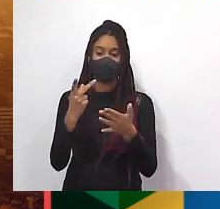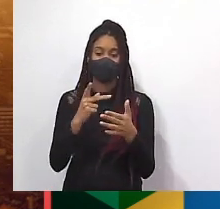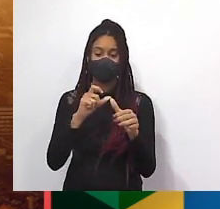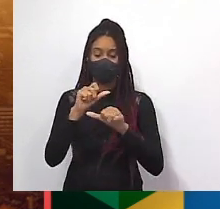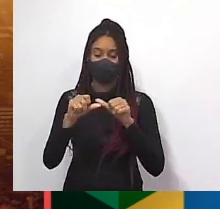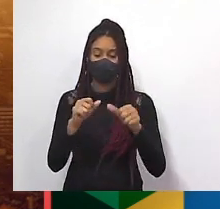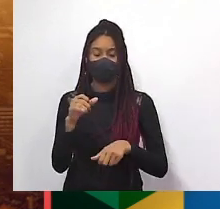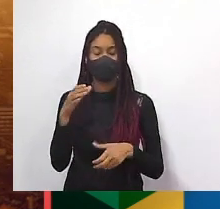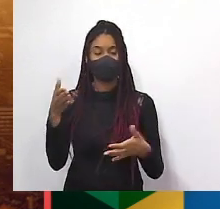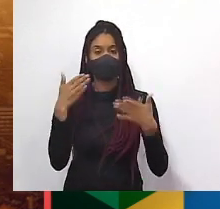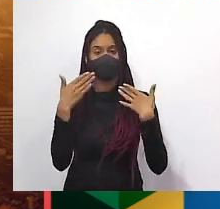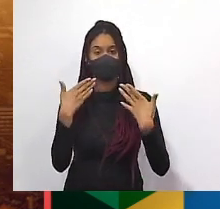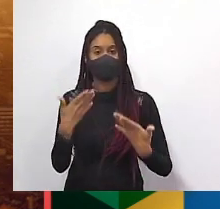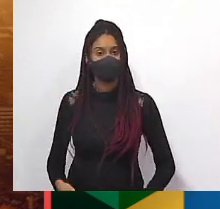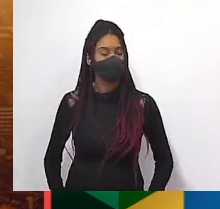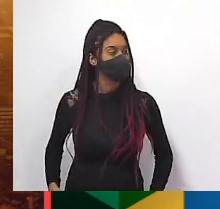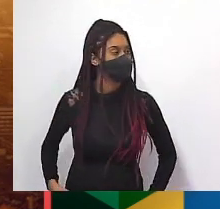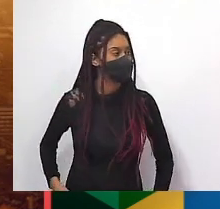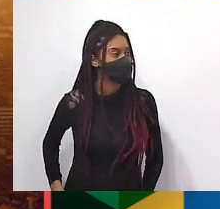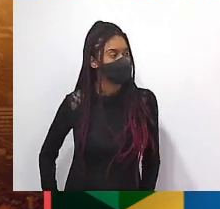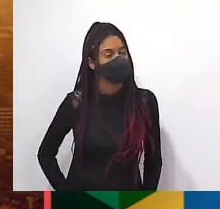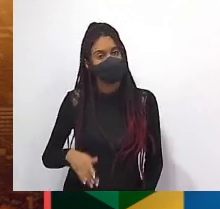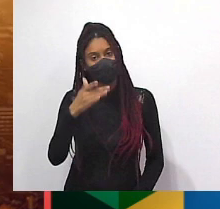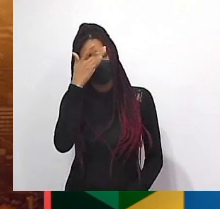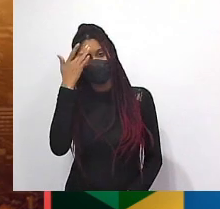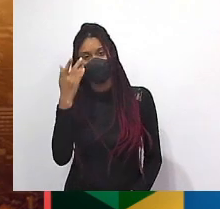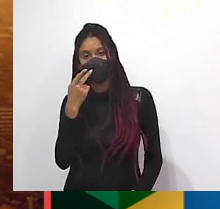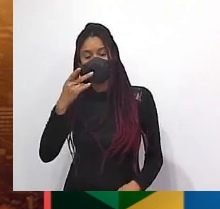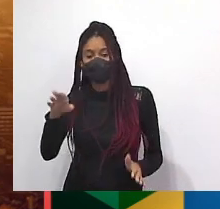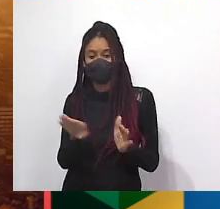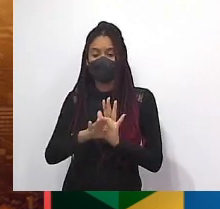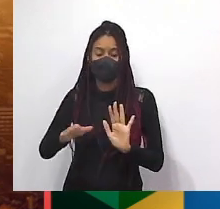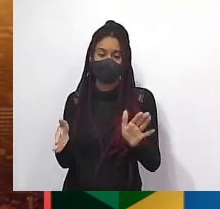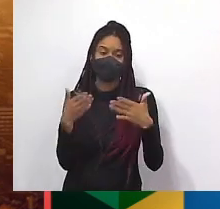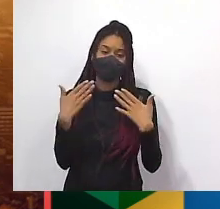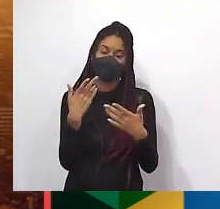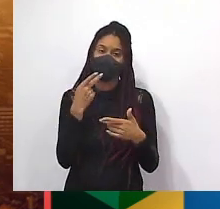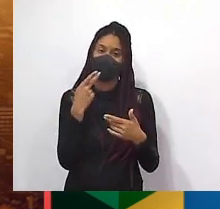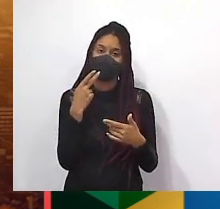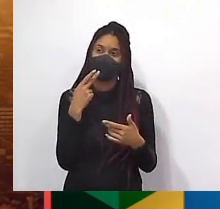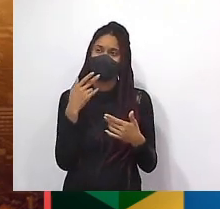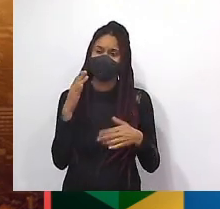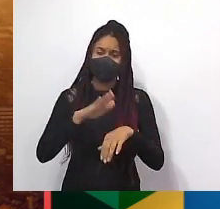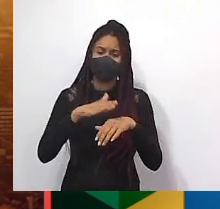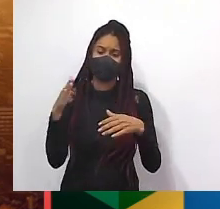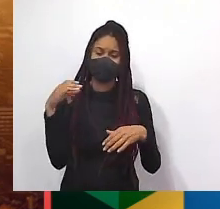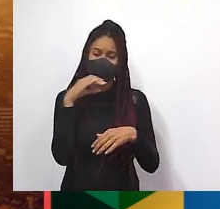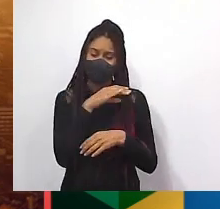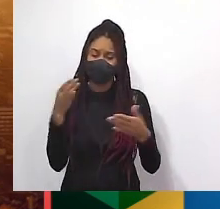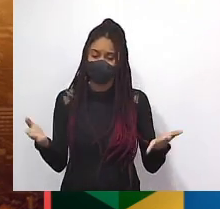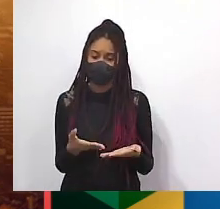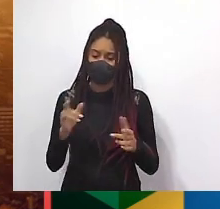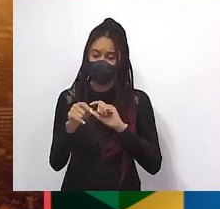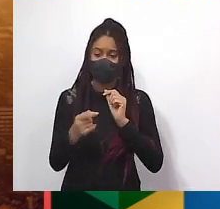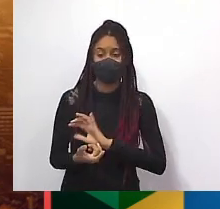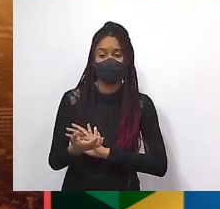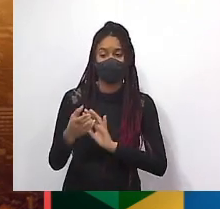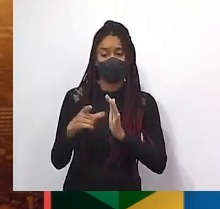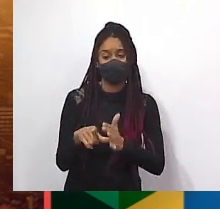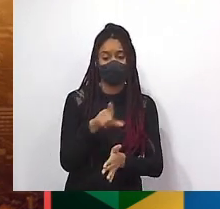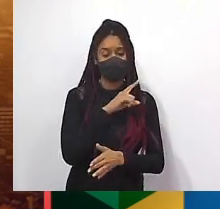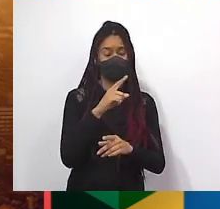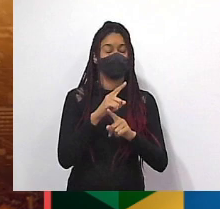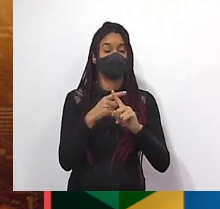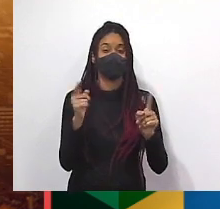muito comum a gente ouvir as pessoas dizerem, a cada verão que chega, aqui este verão está mais quente que o anterior. Não é que necessariamente está mais quente,